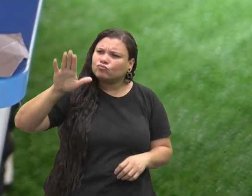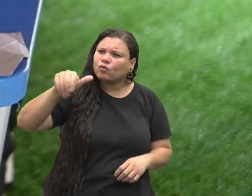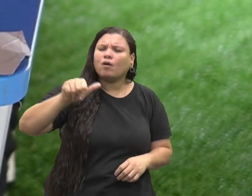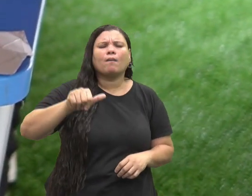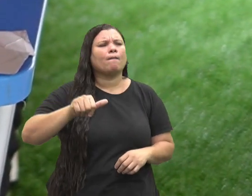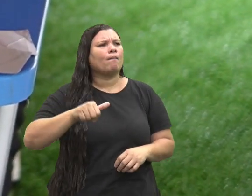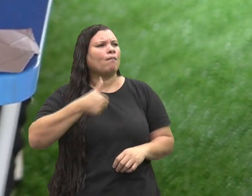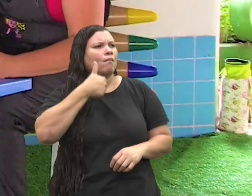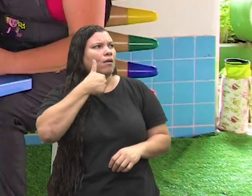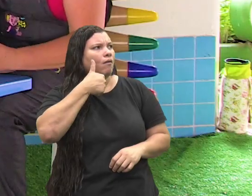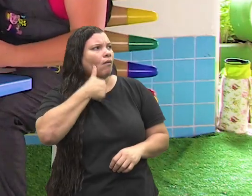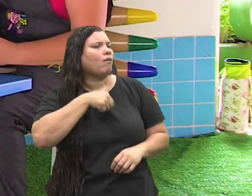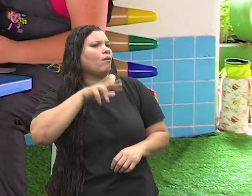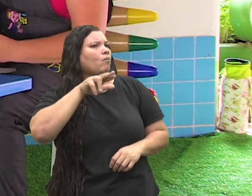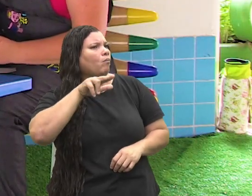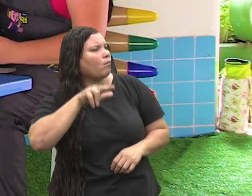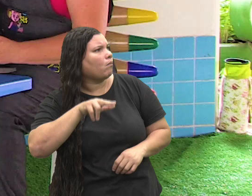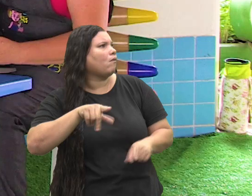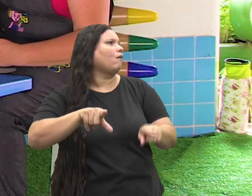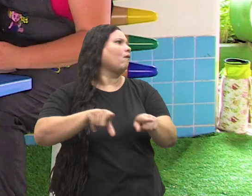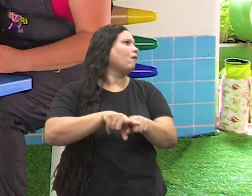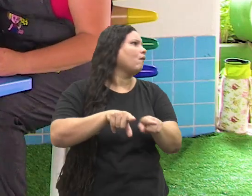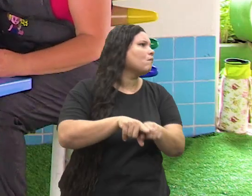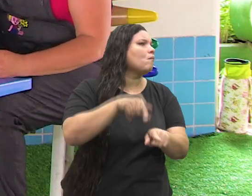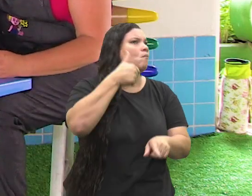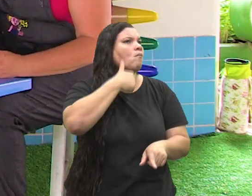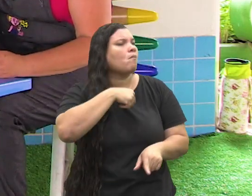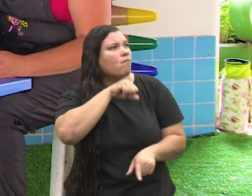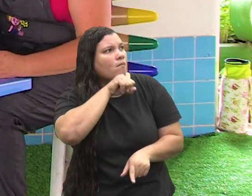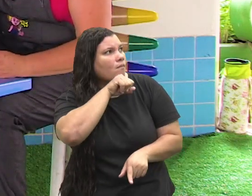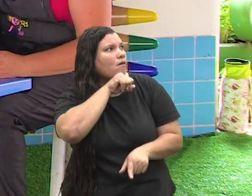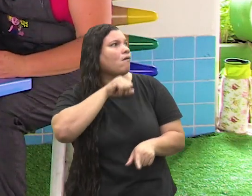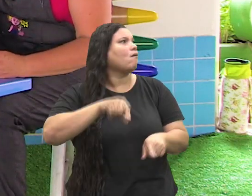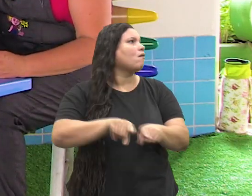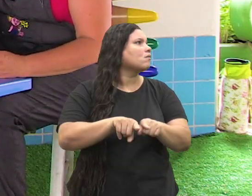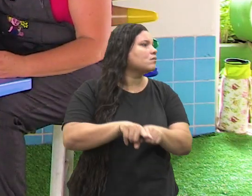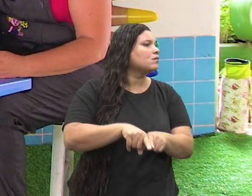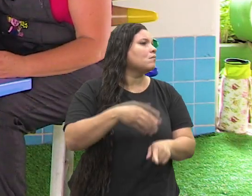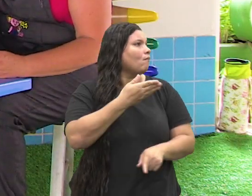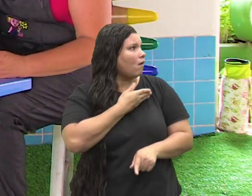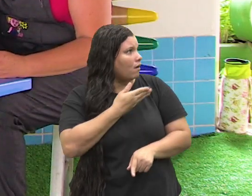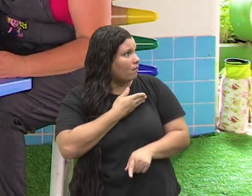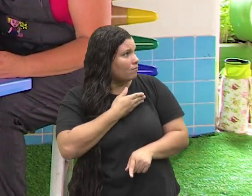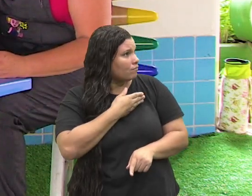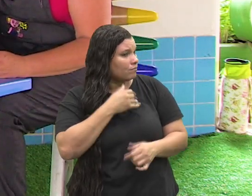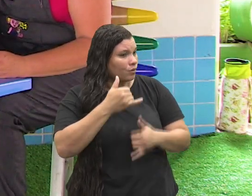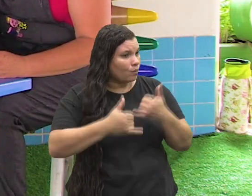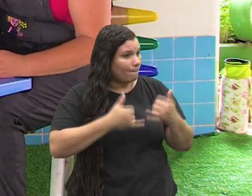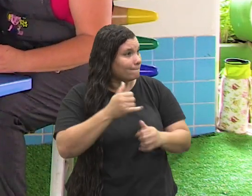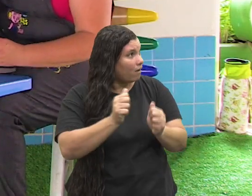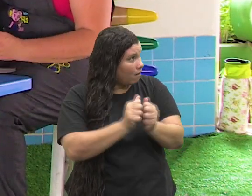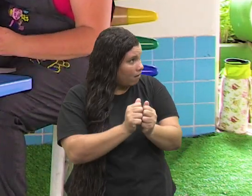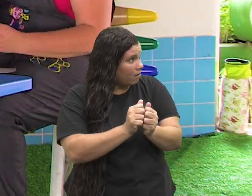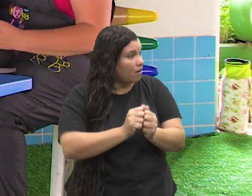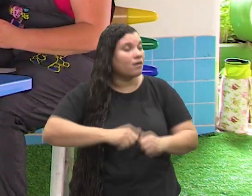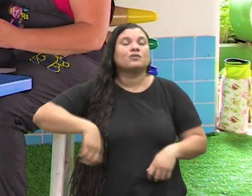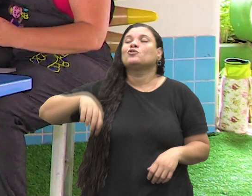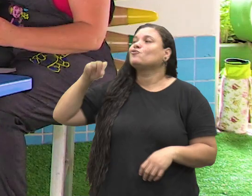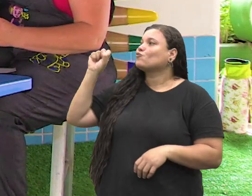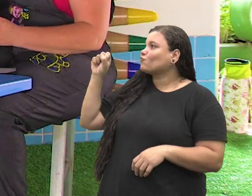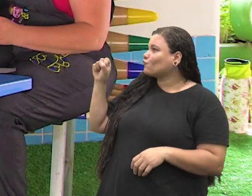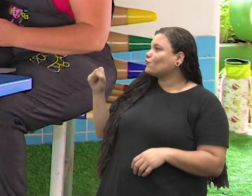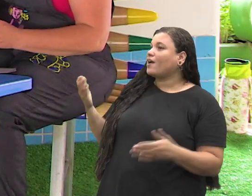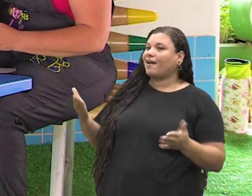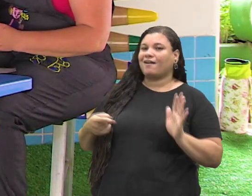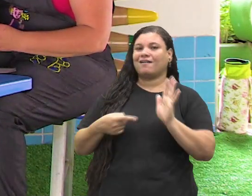amar também. O meu já gente, tá pronto. Chique, chique. Vamos mostrar juntas? Vamos, Sofia Lauren.